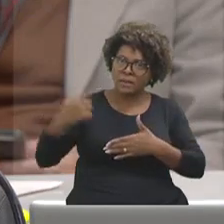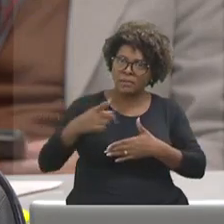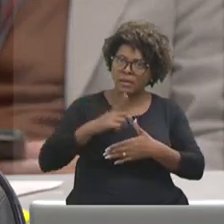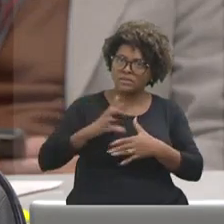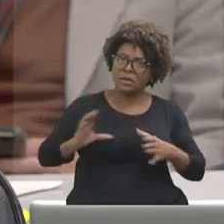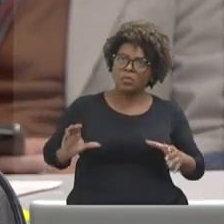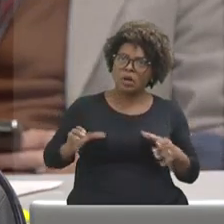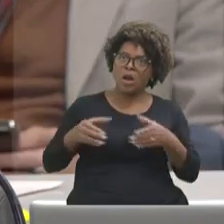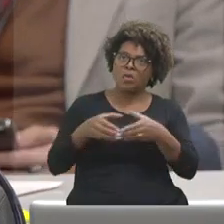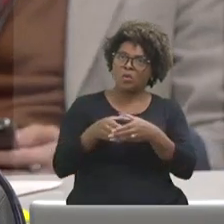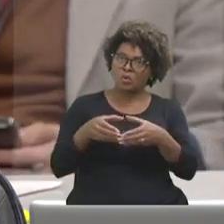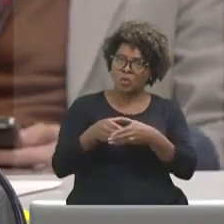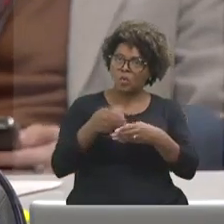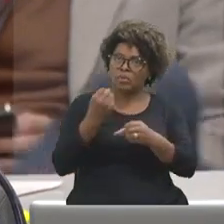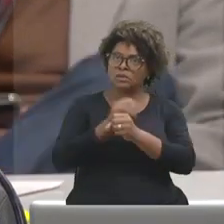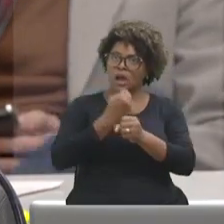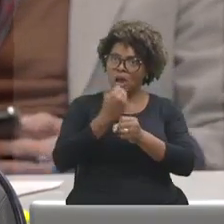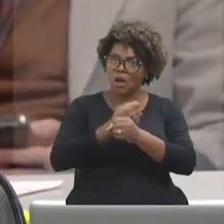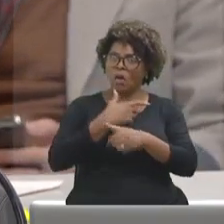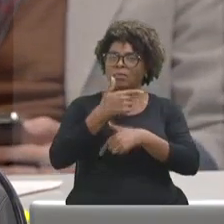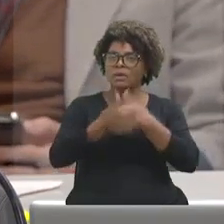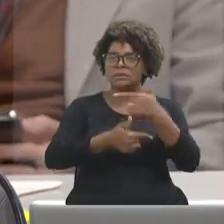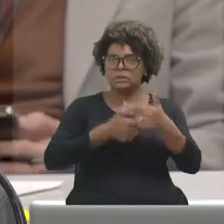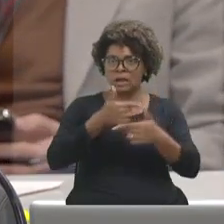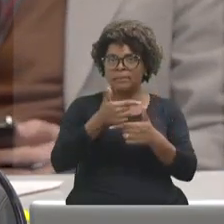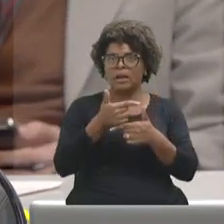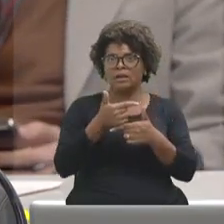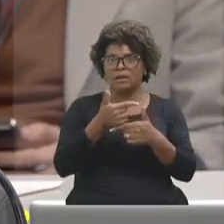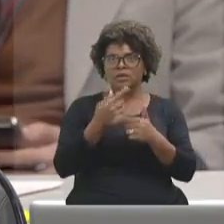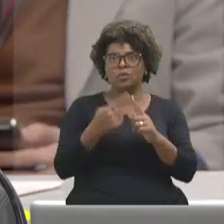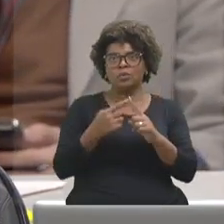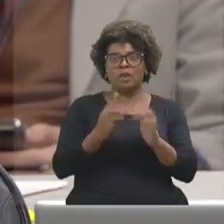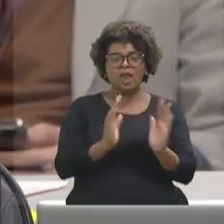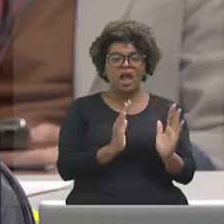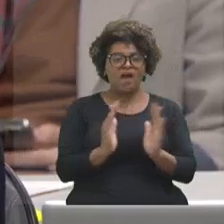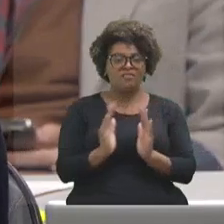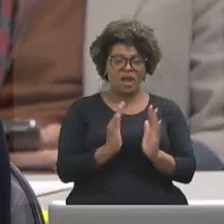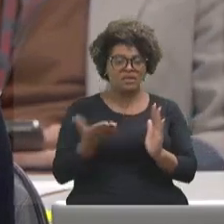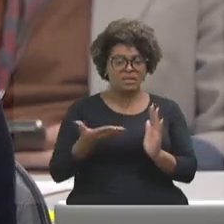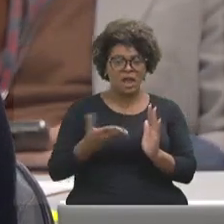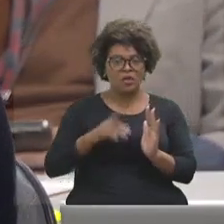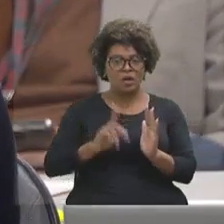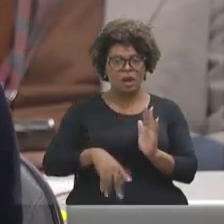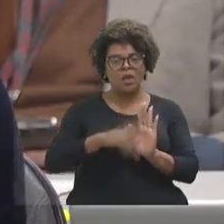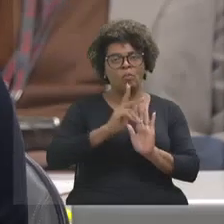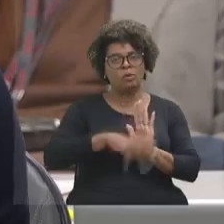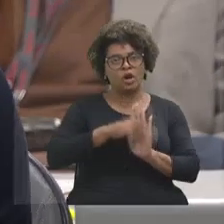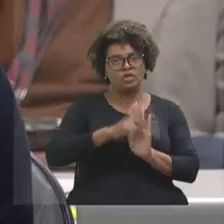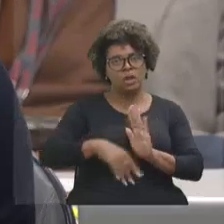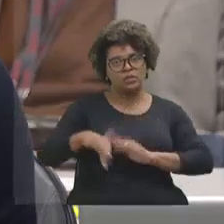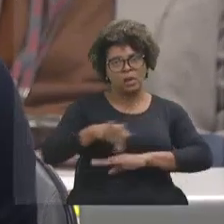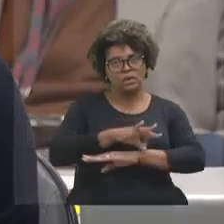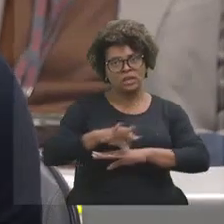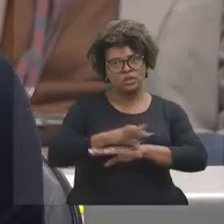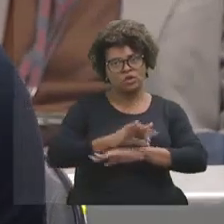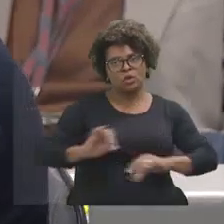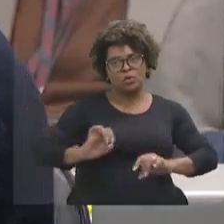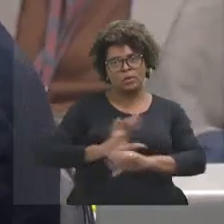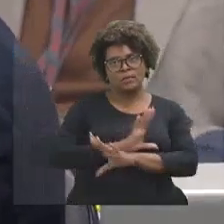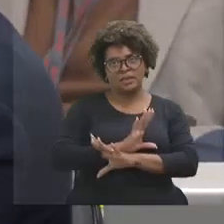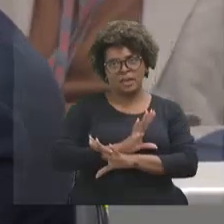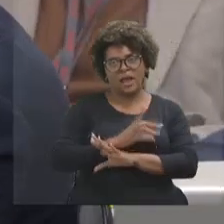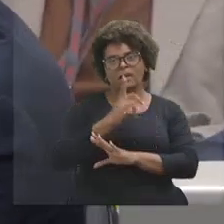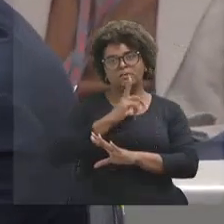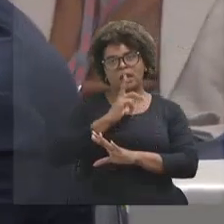da obra executando que tá nessa fase de elaboração de projeto arquitetônico complementar então estamos numa expectativa aí